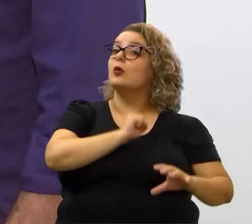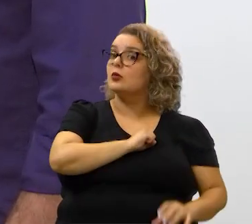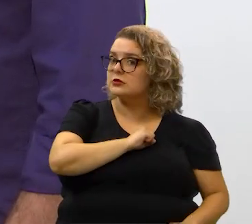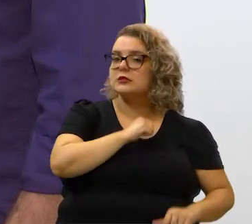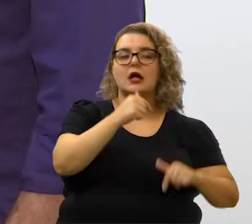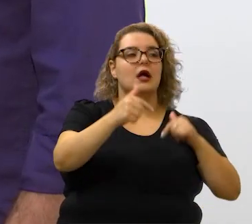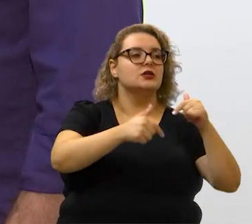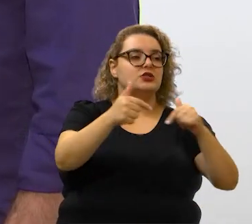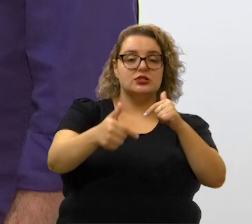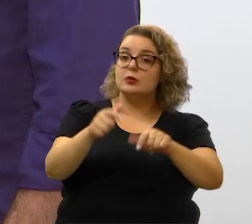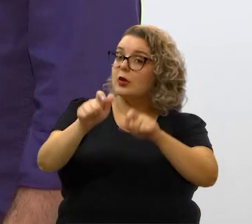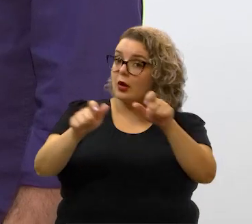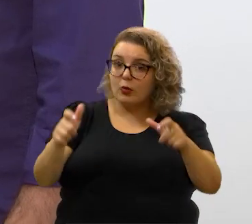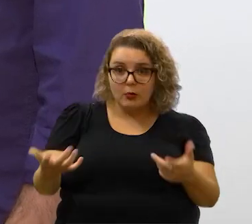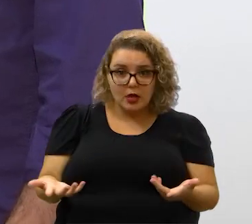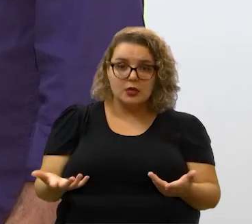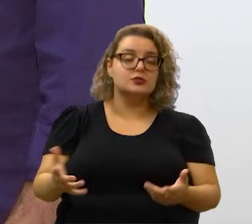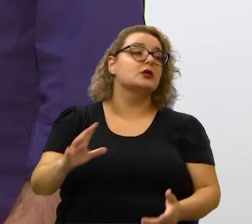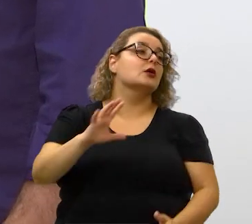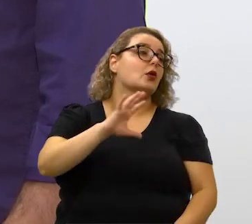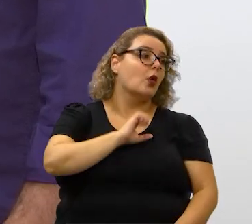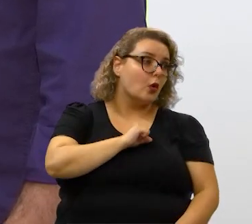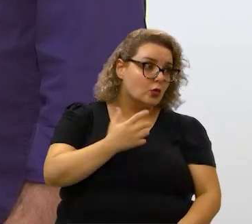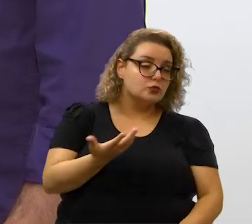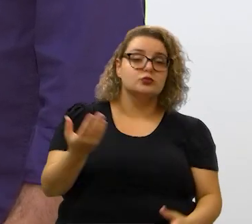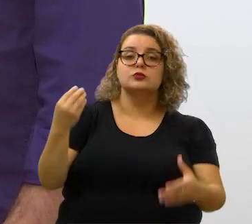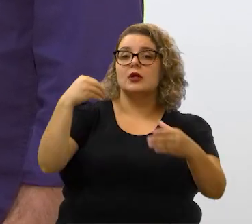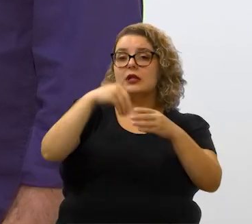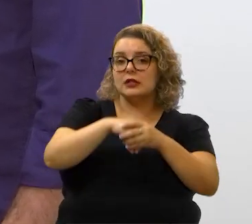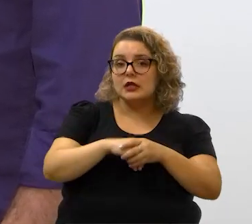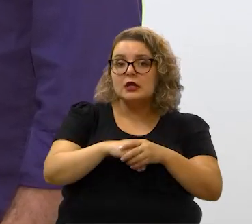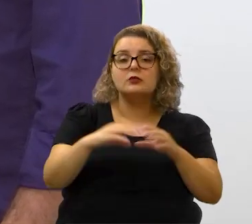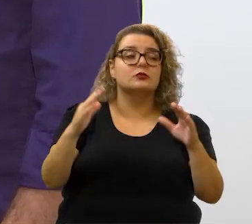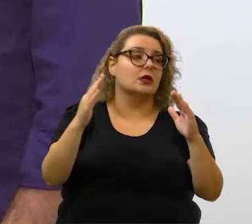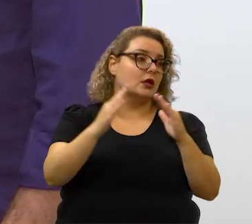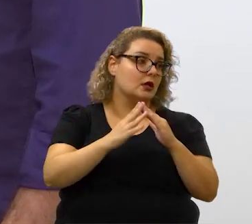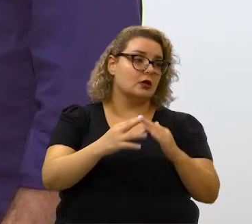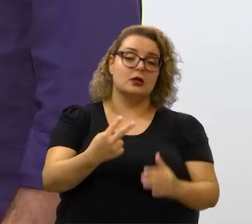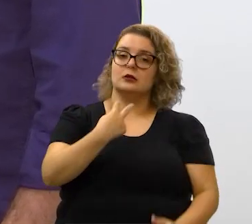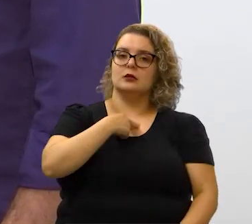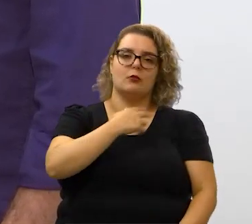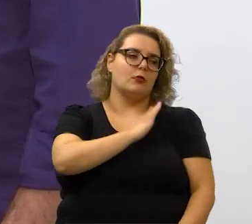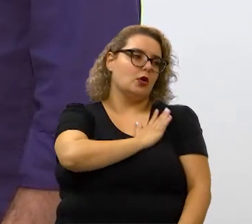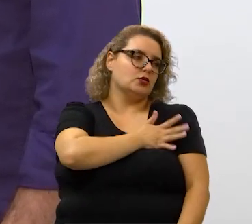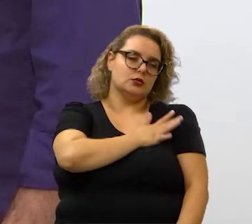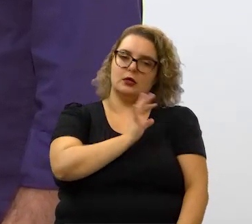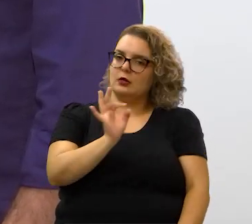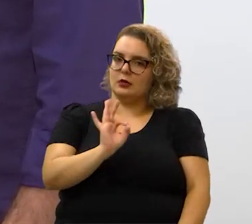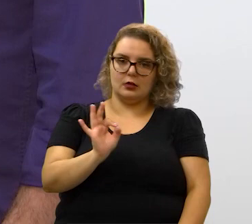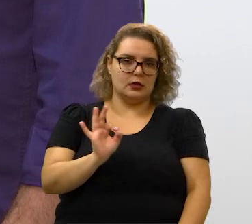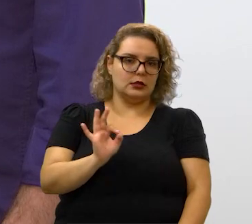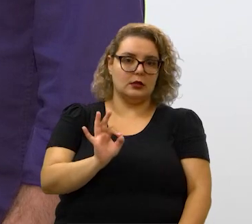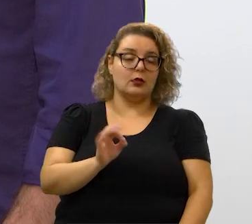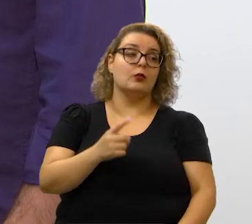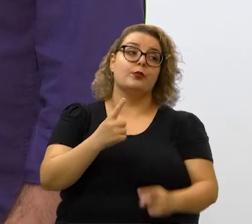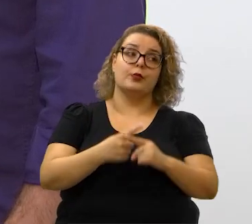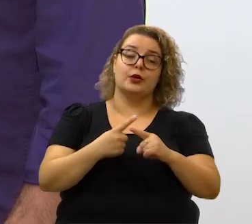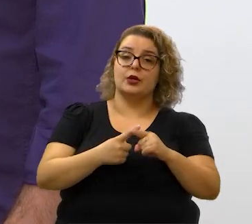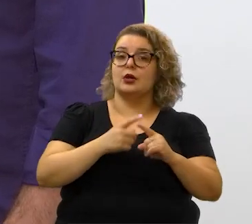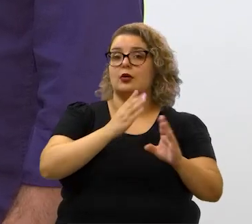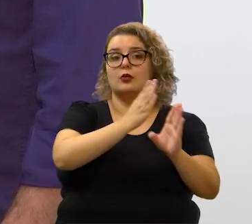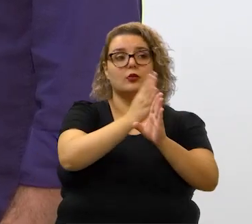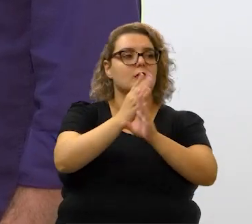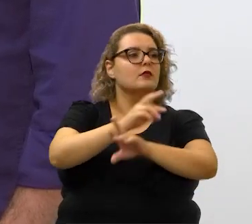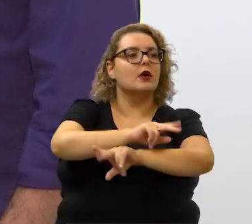de gente. A gente tem que gostar de pessoas. Tem que gostar de estar dentro da casa, não pode ter preconceito, porque a gente